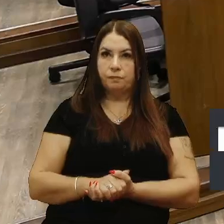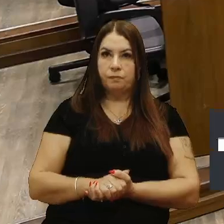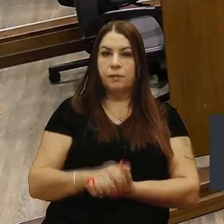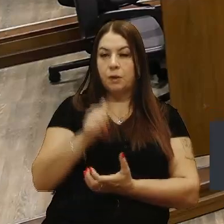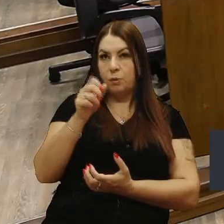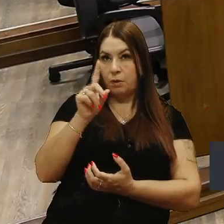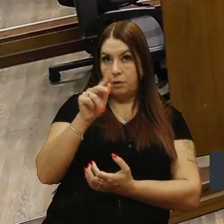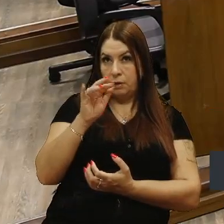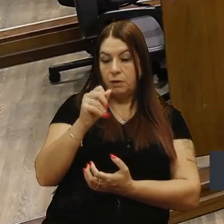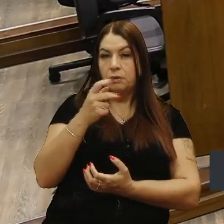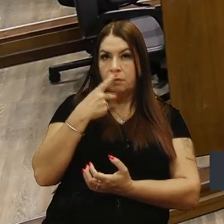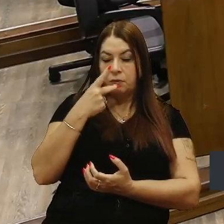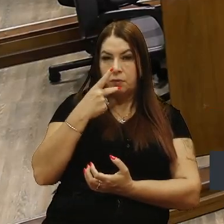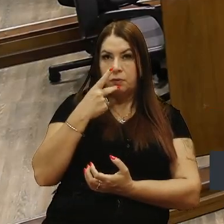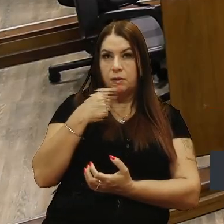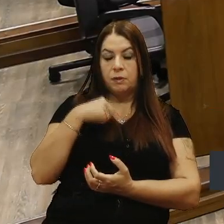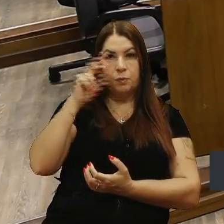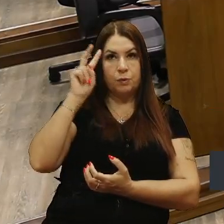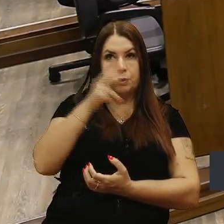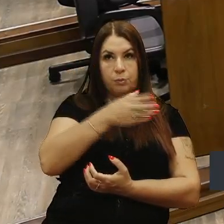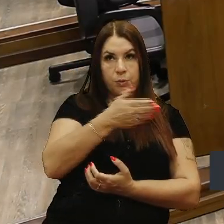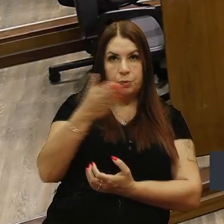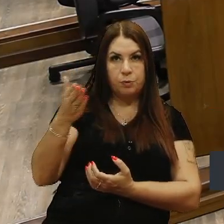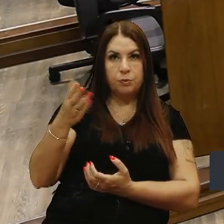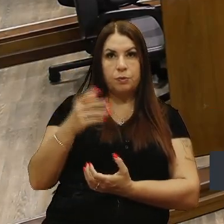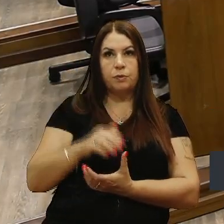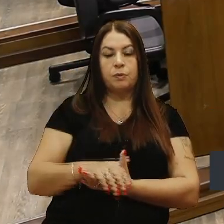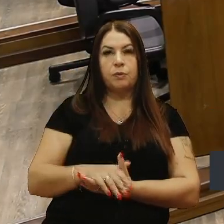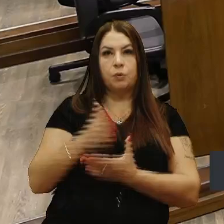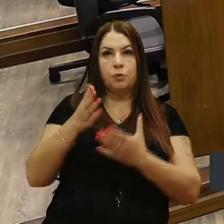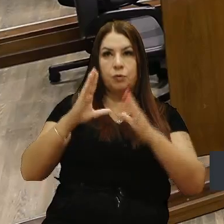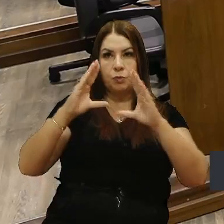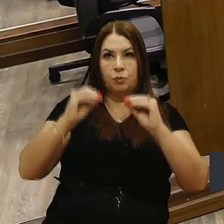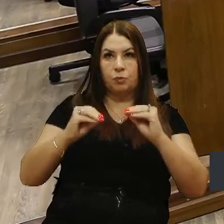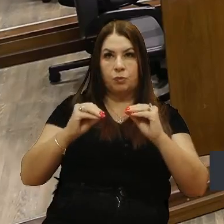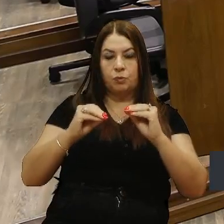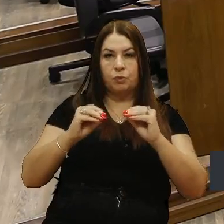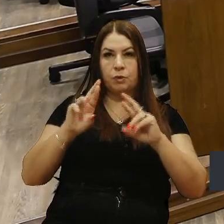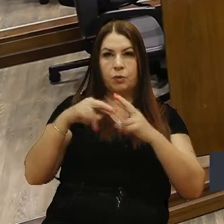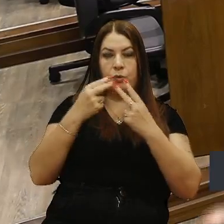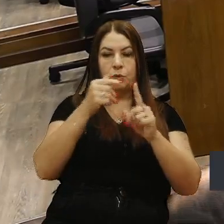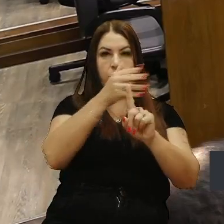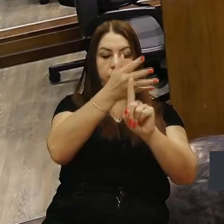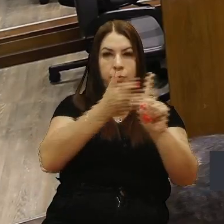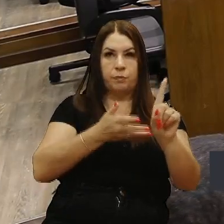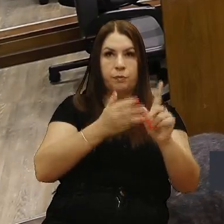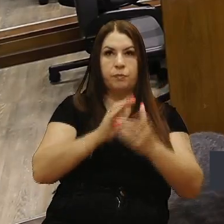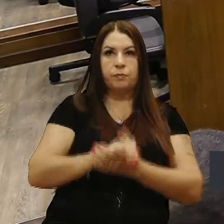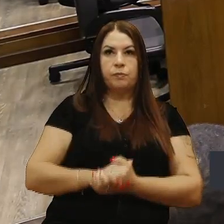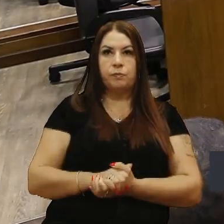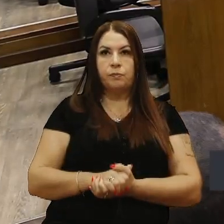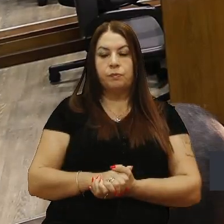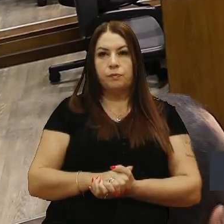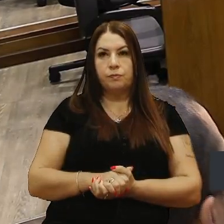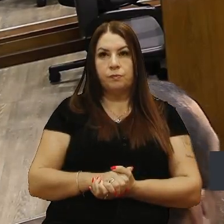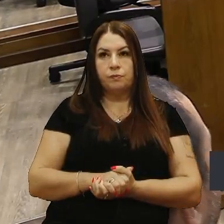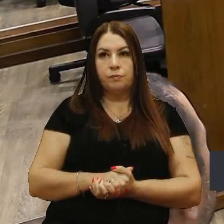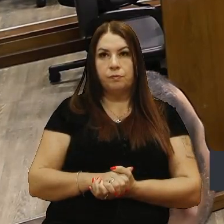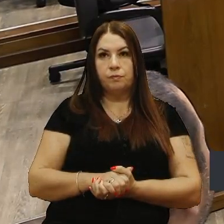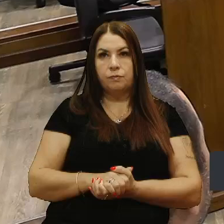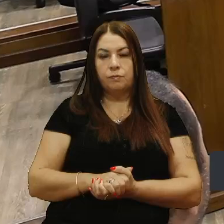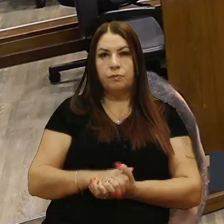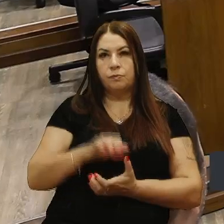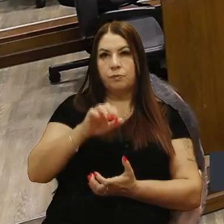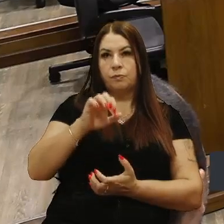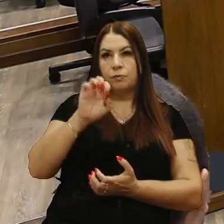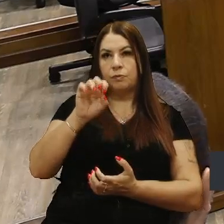Está deslocando, eu lembro aos nobres pares que hoje à noite nós teremos uma sessão solene do Everton Panceira,